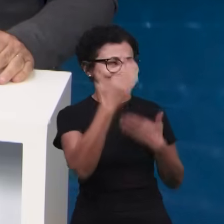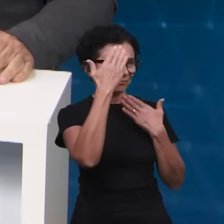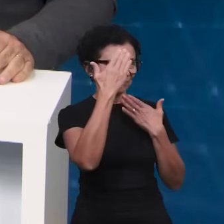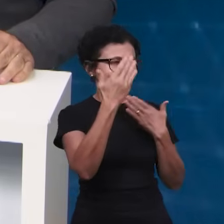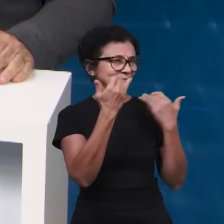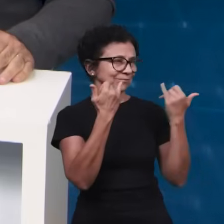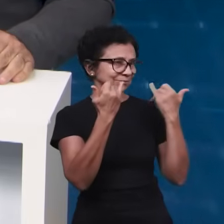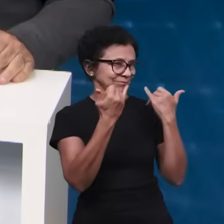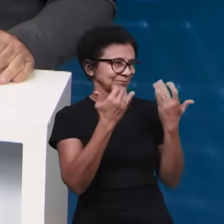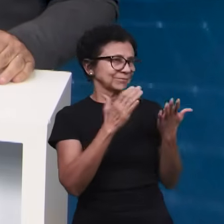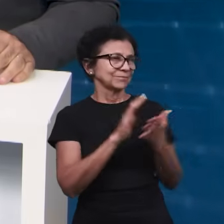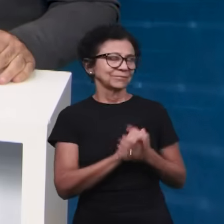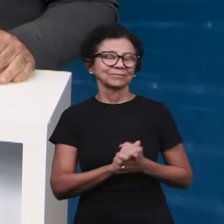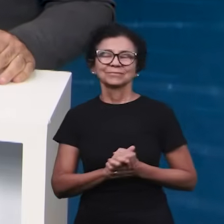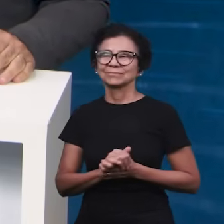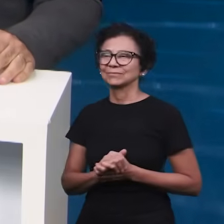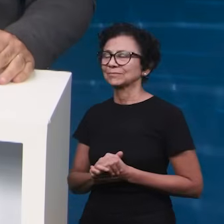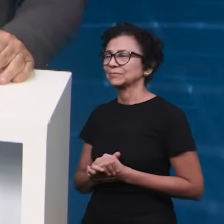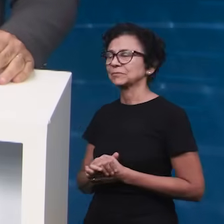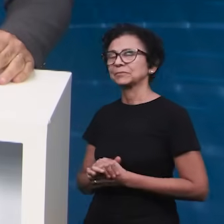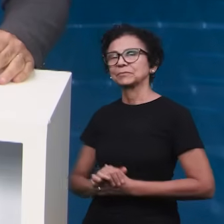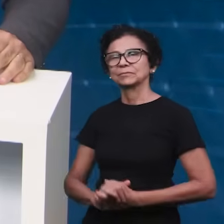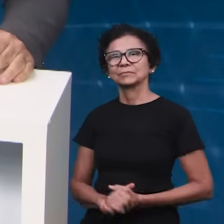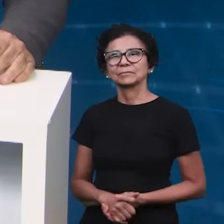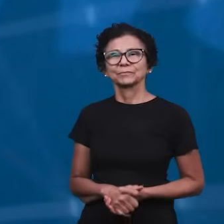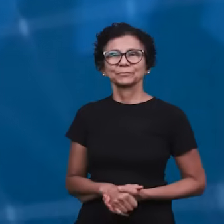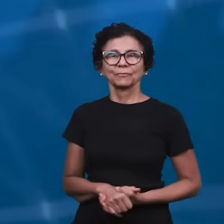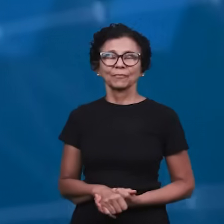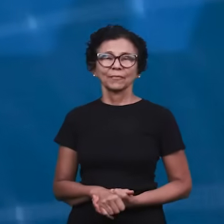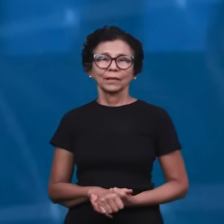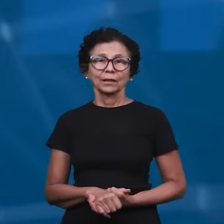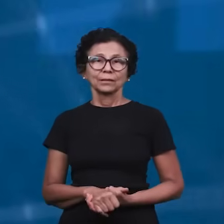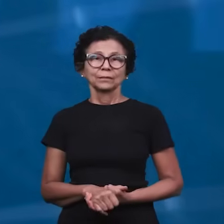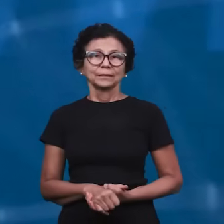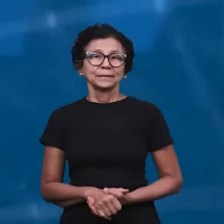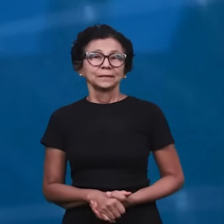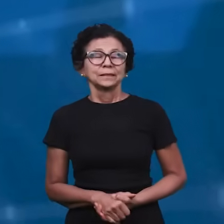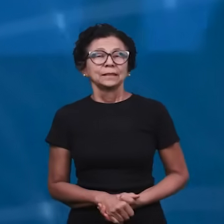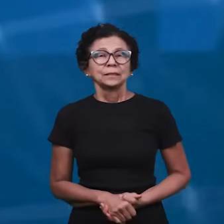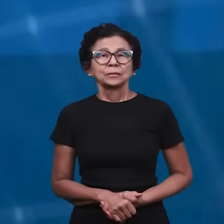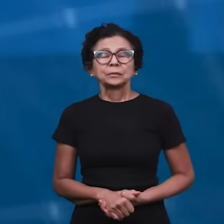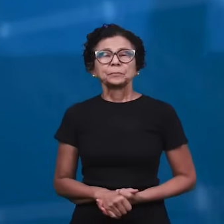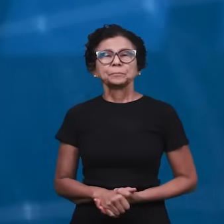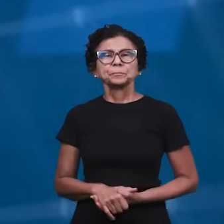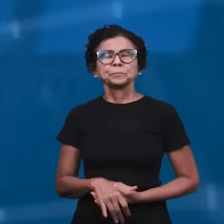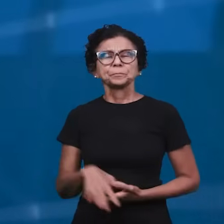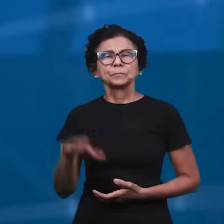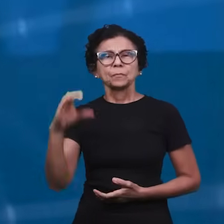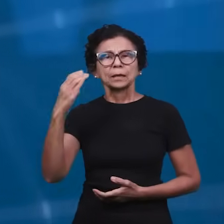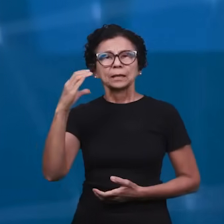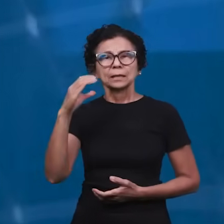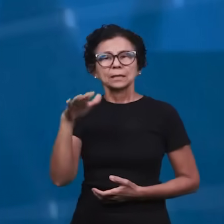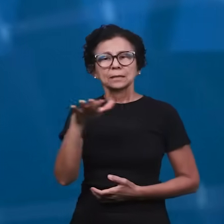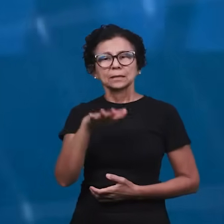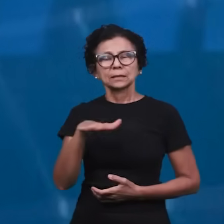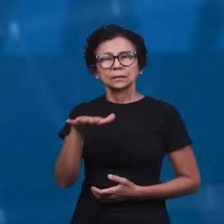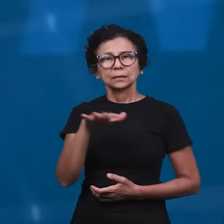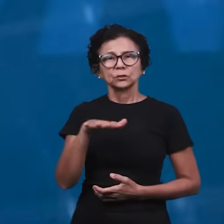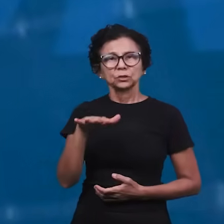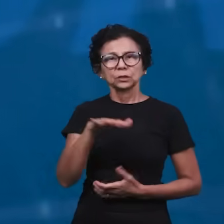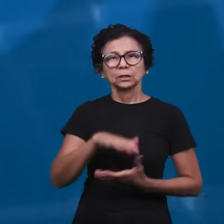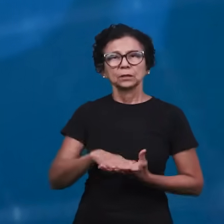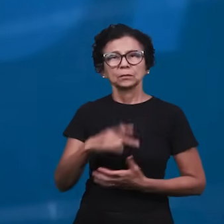Deus abençoe. Obrigado pelas informações, Claudi. Obrigada, Jorge. Vamos agora para Cariacica com as informações com o nosso correspondente, o